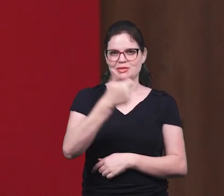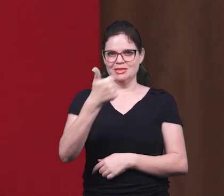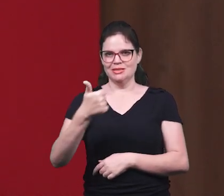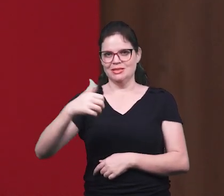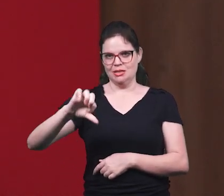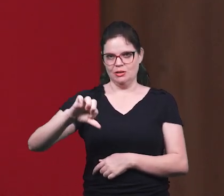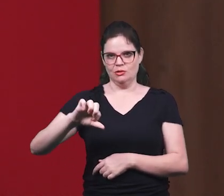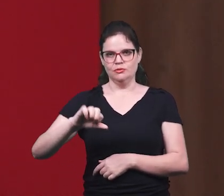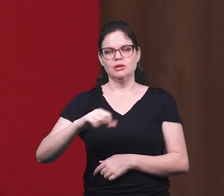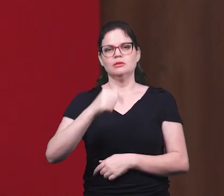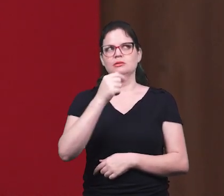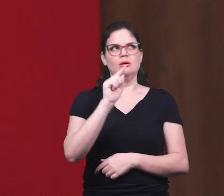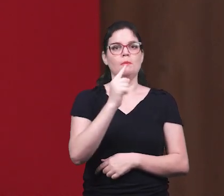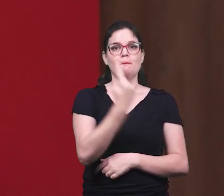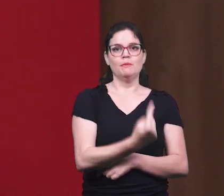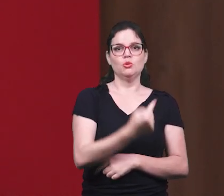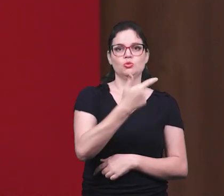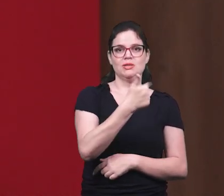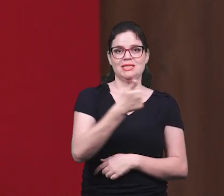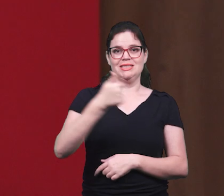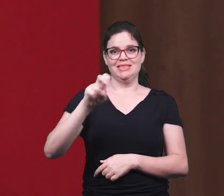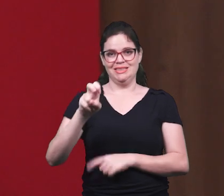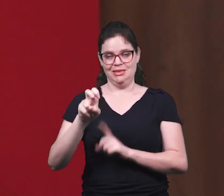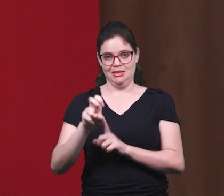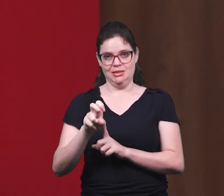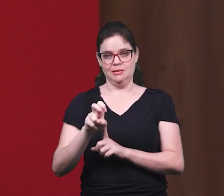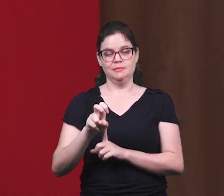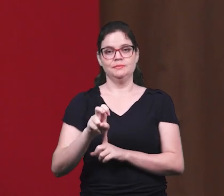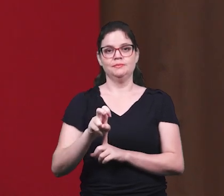em 1215, em